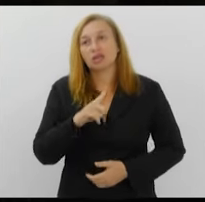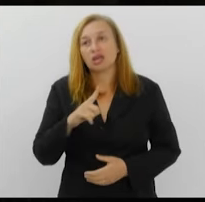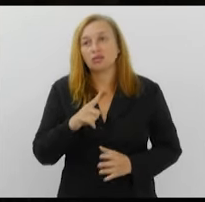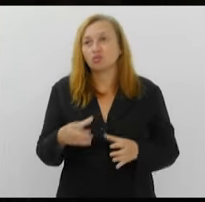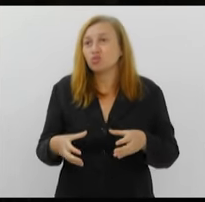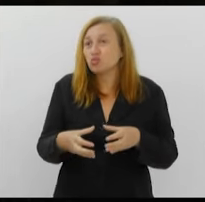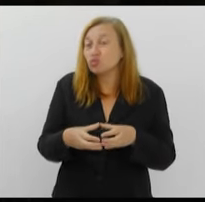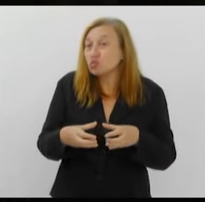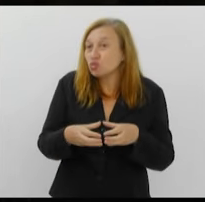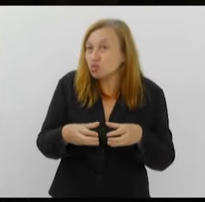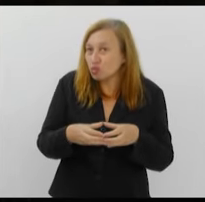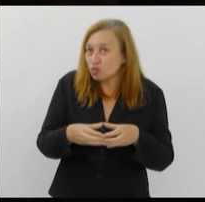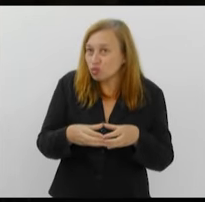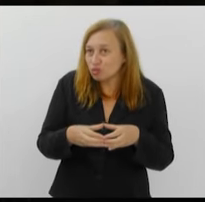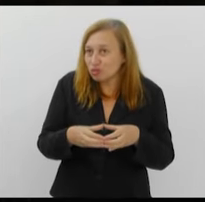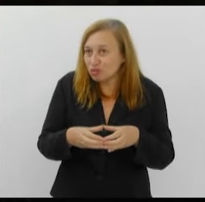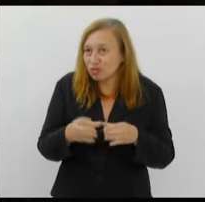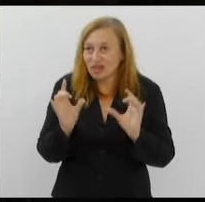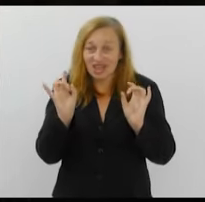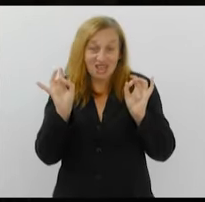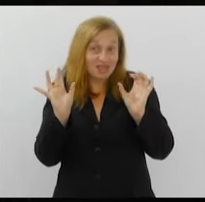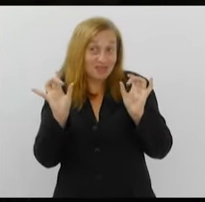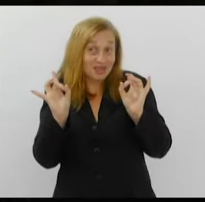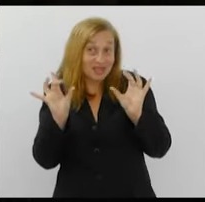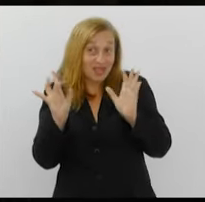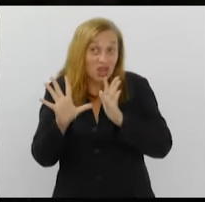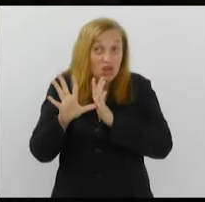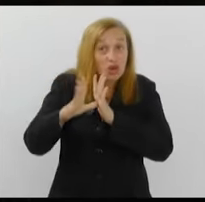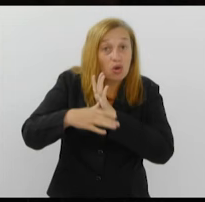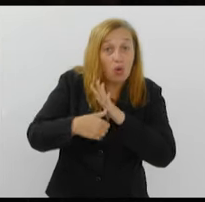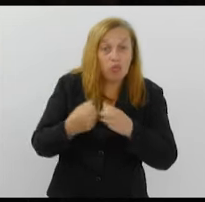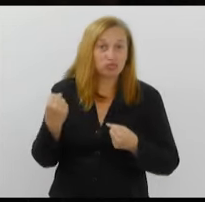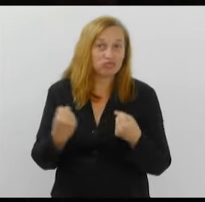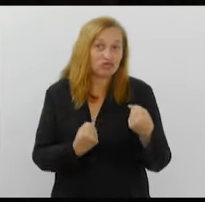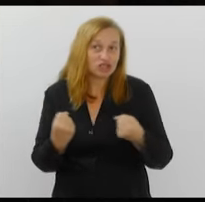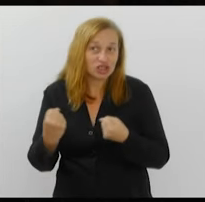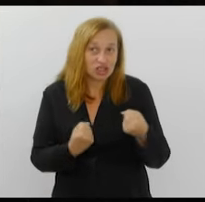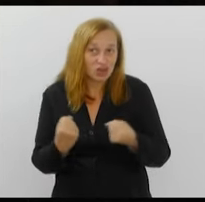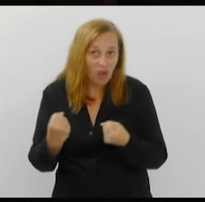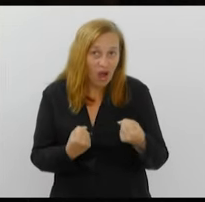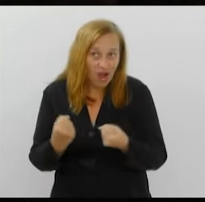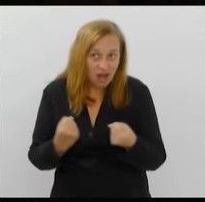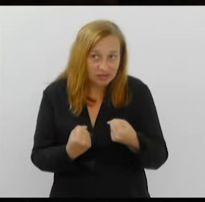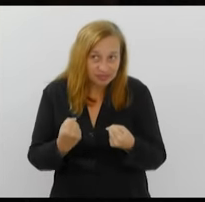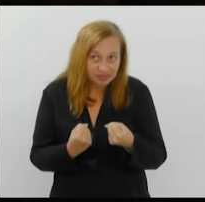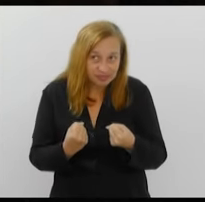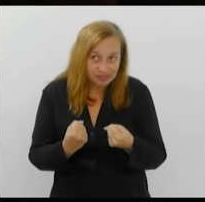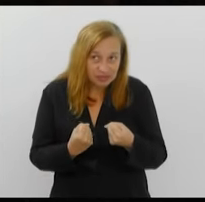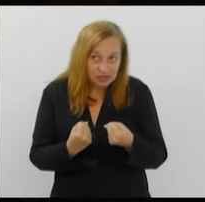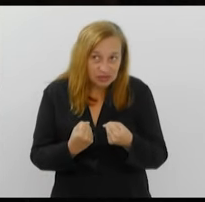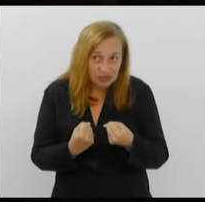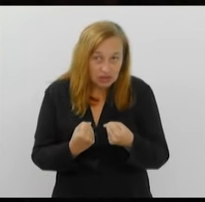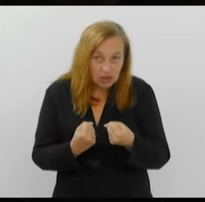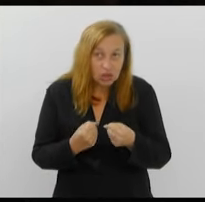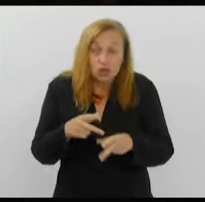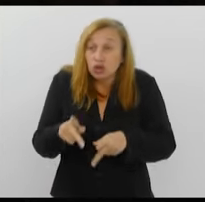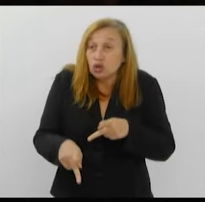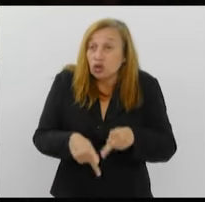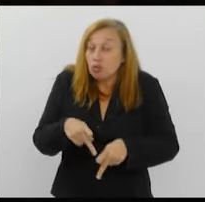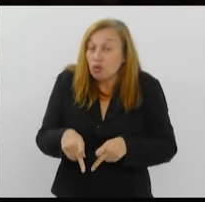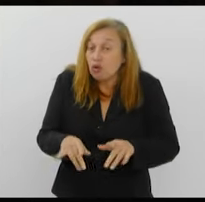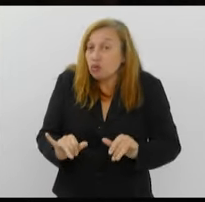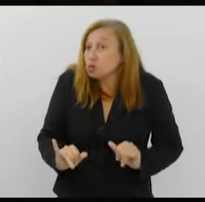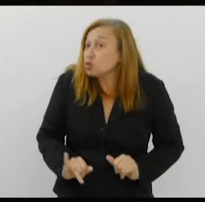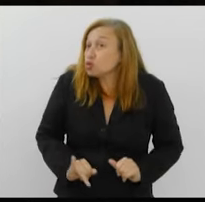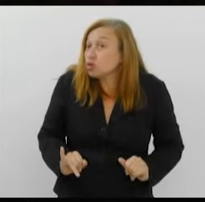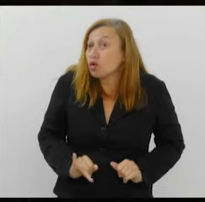quadrilha especializada em roubo de veículos, quadrilha essa que atormenta a população de bem do nosso